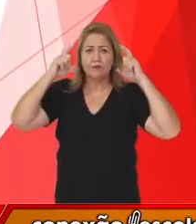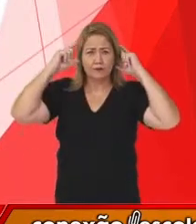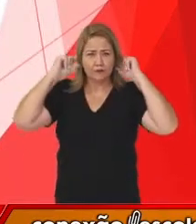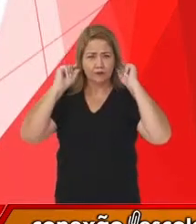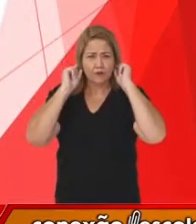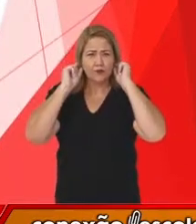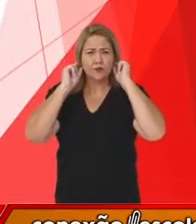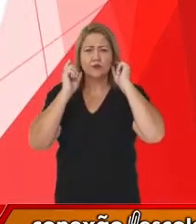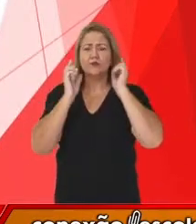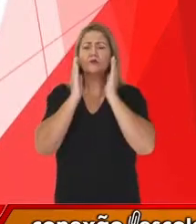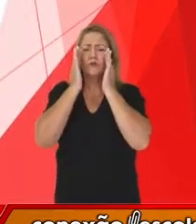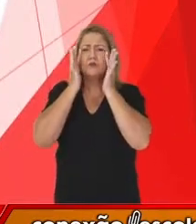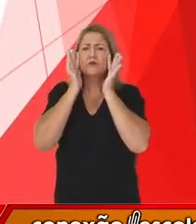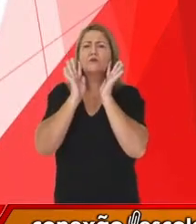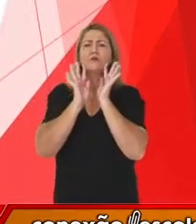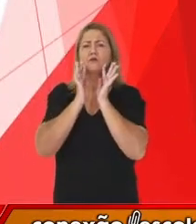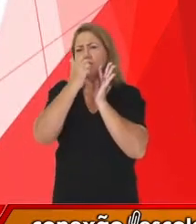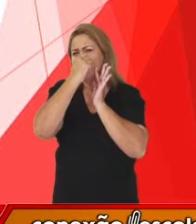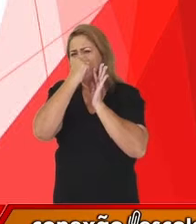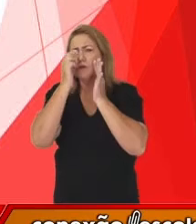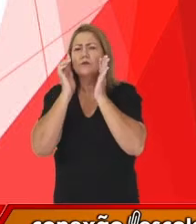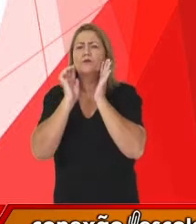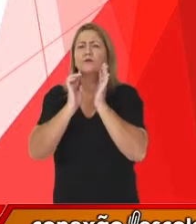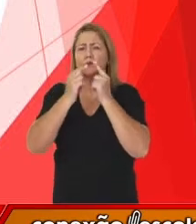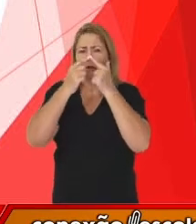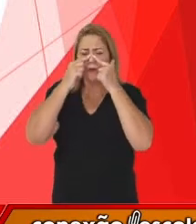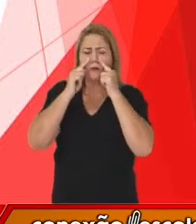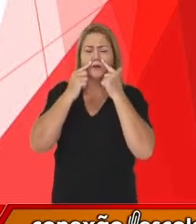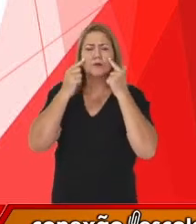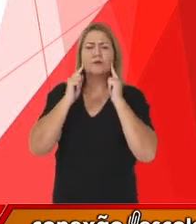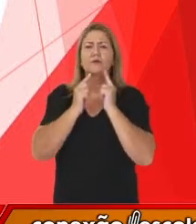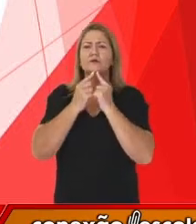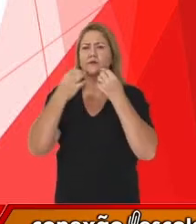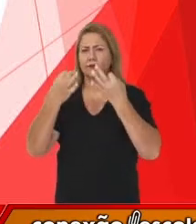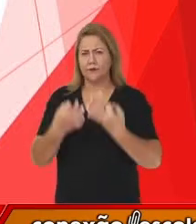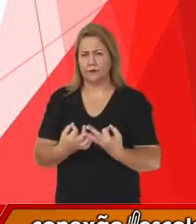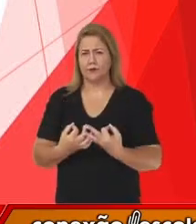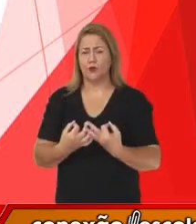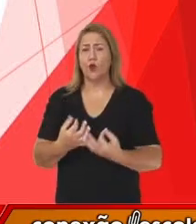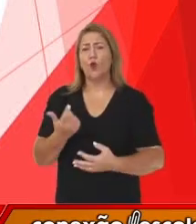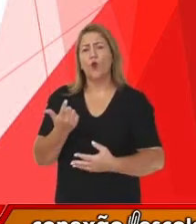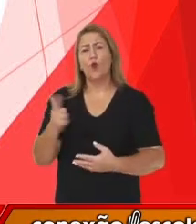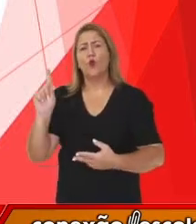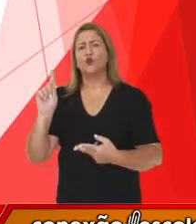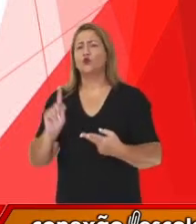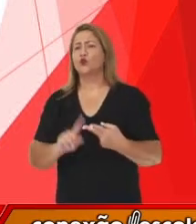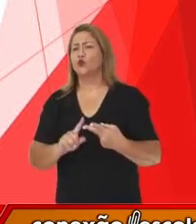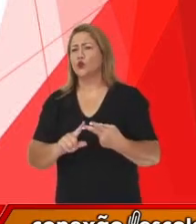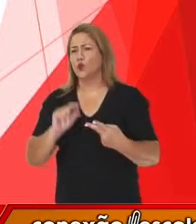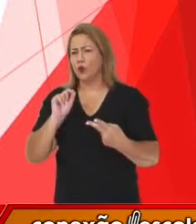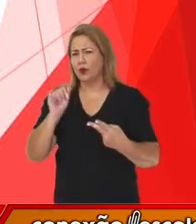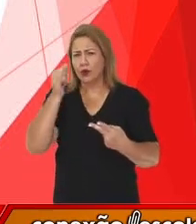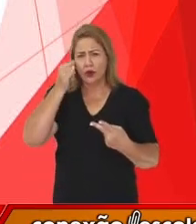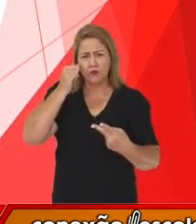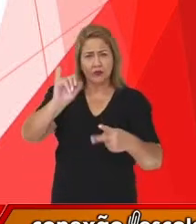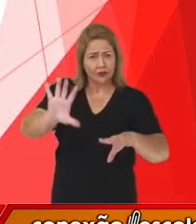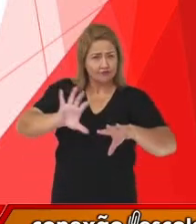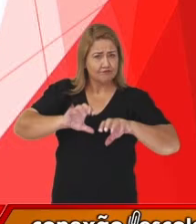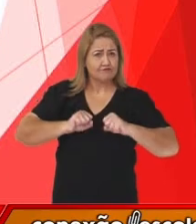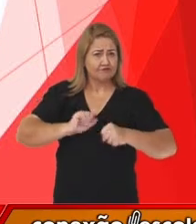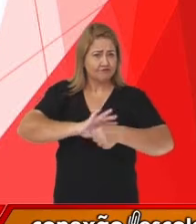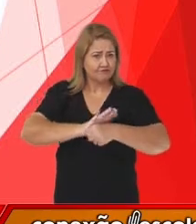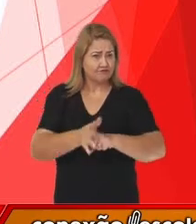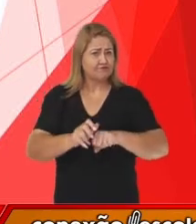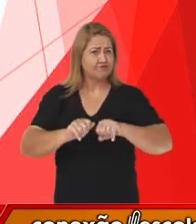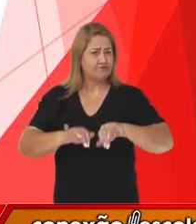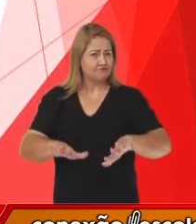bem ajustadas no rosto, cobrindo o nariz e a boca. Outra forma de também evitarmos a contaminação